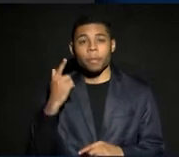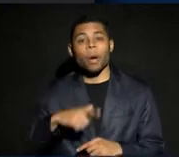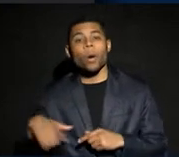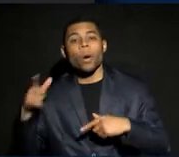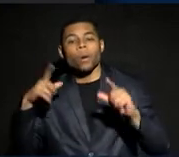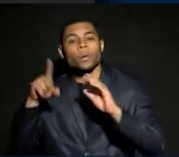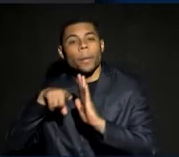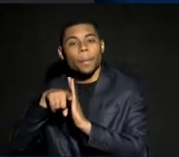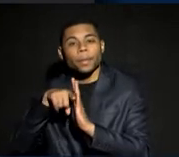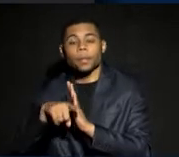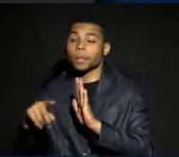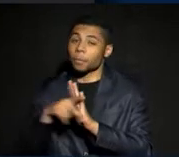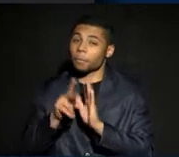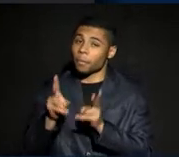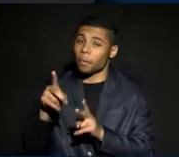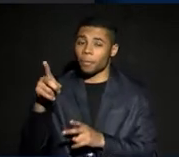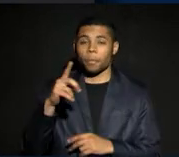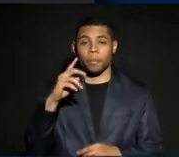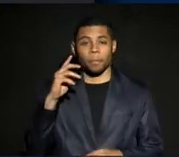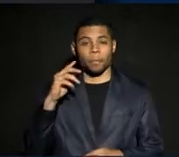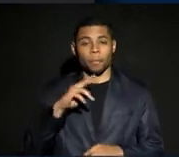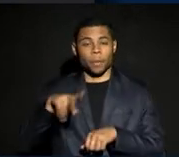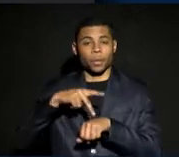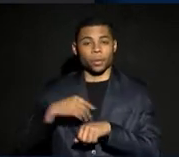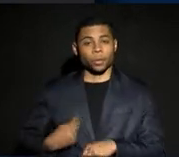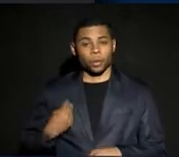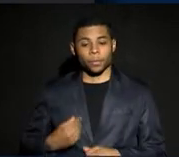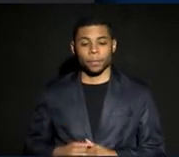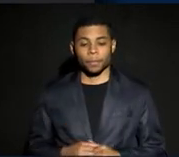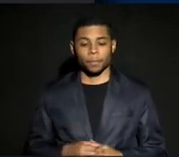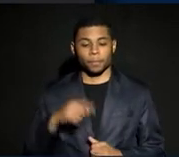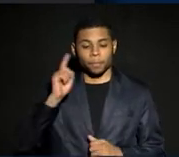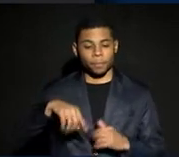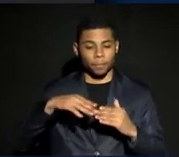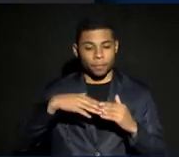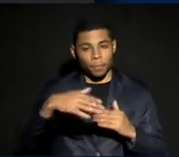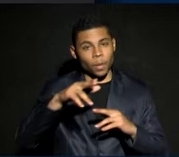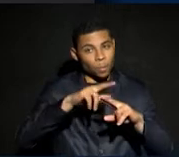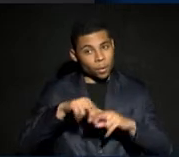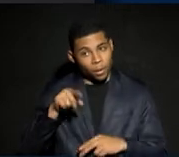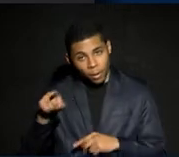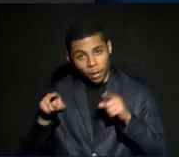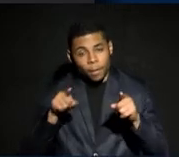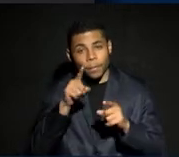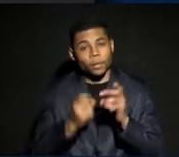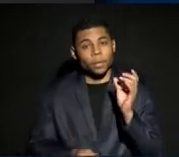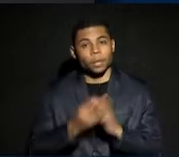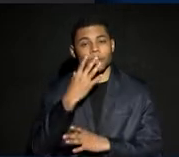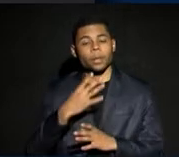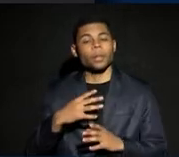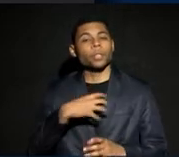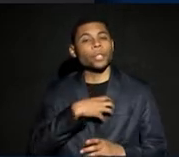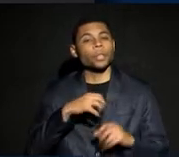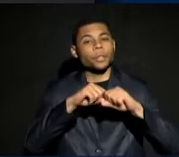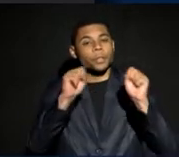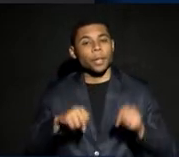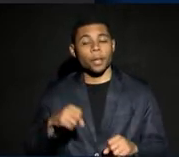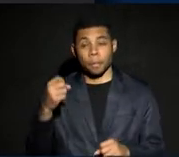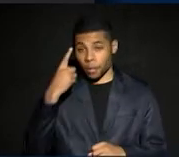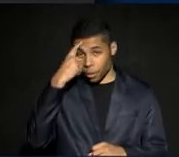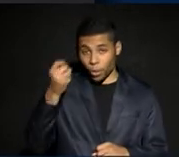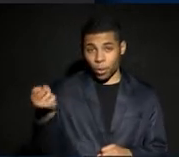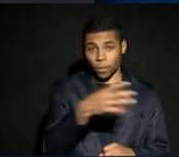pesquisa, de ponta, que o país dispõe. É a partir desse tripé que você cria um sistema de inovação. Nós não